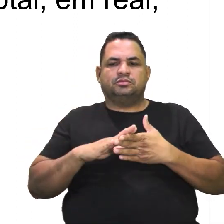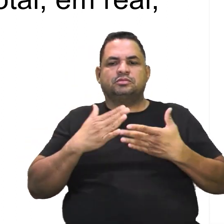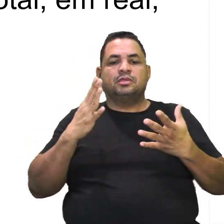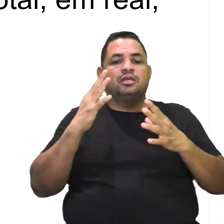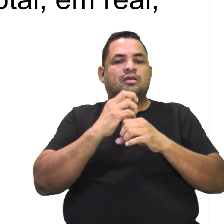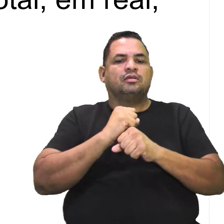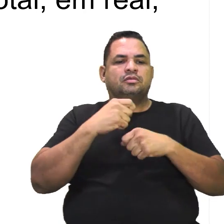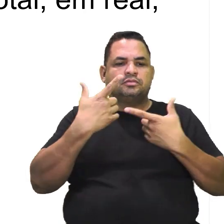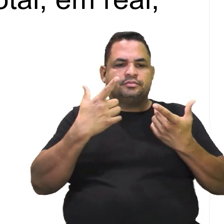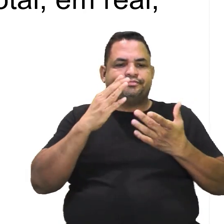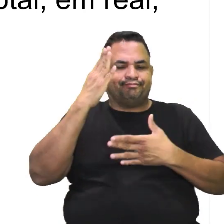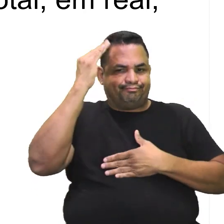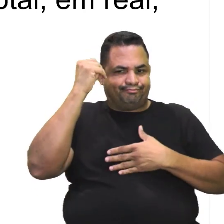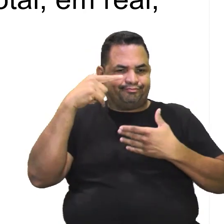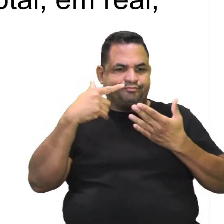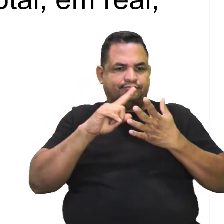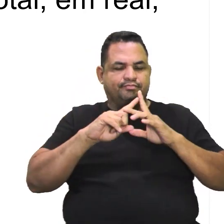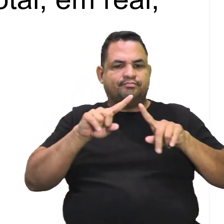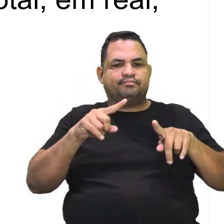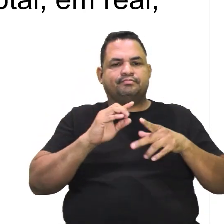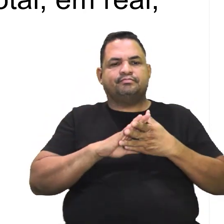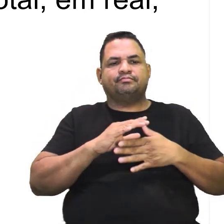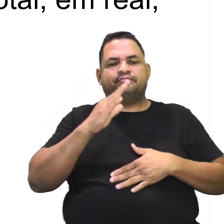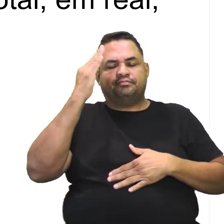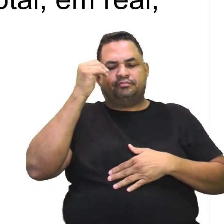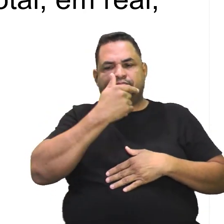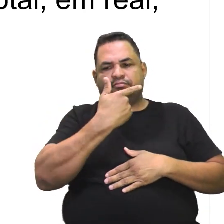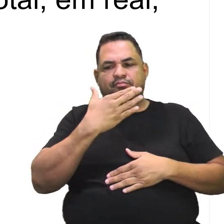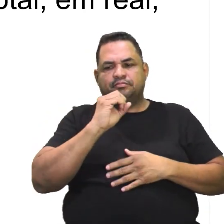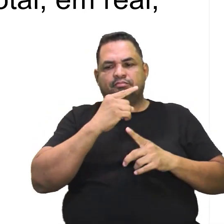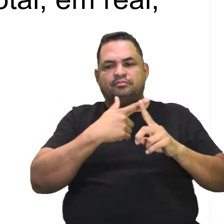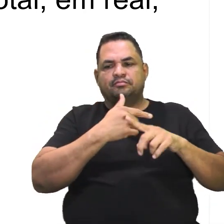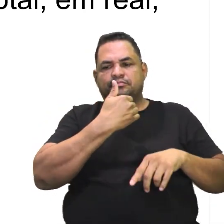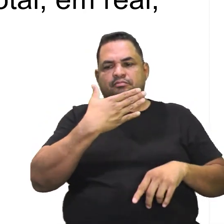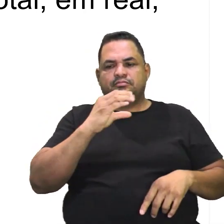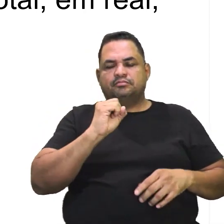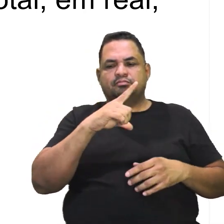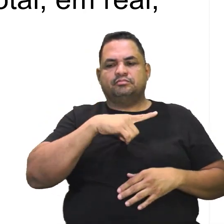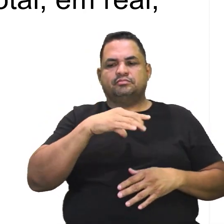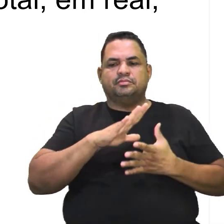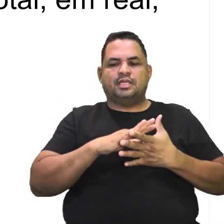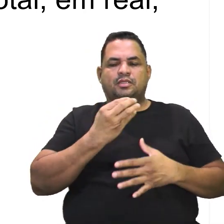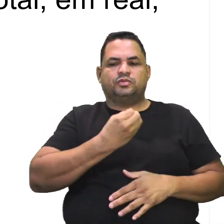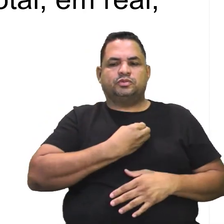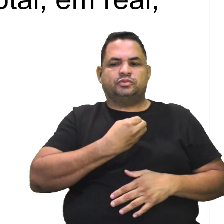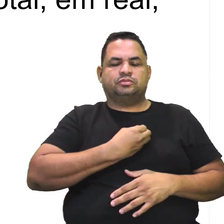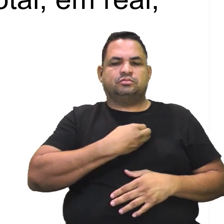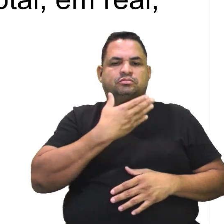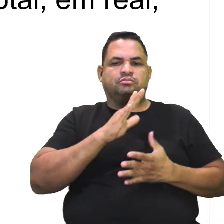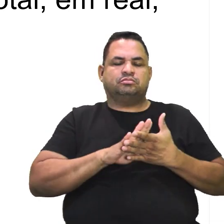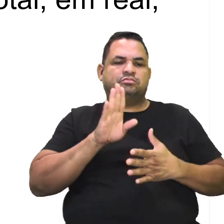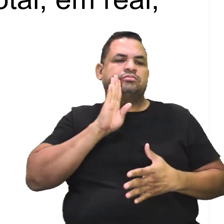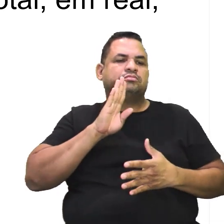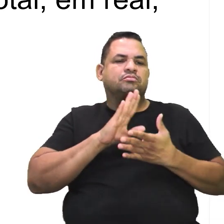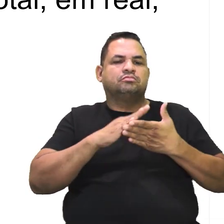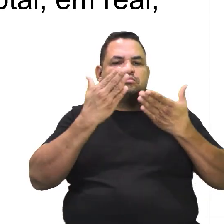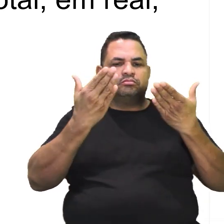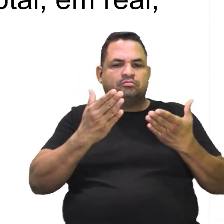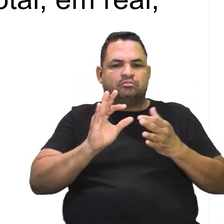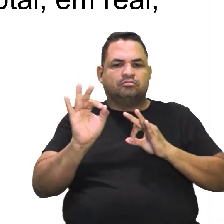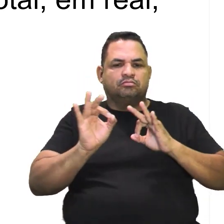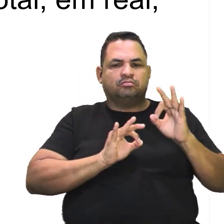ter que calcular. Vou ter que saber. Mas eu já sei que 20 vezes 20 mil já tem. Já tem um valor, já tem um valor ali legal. Nas